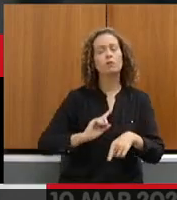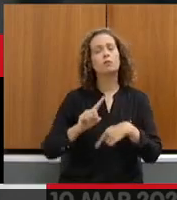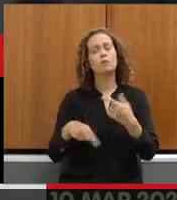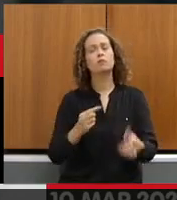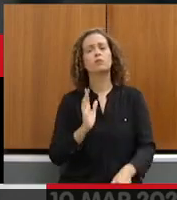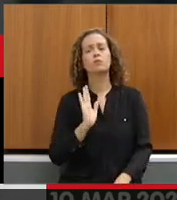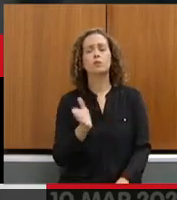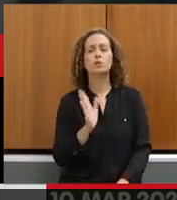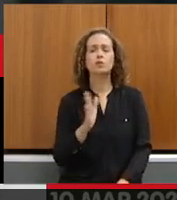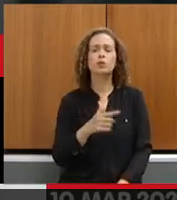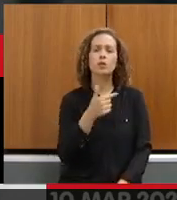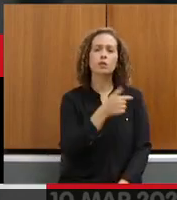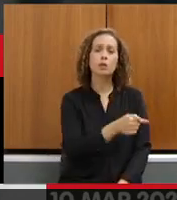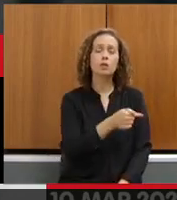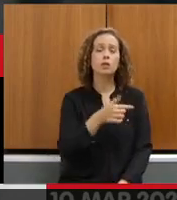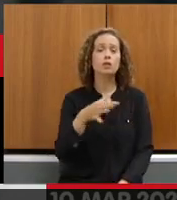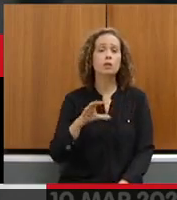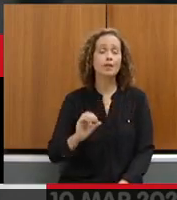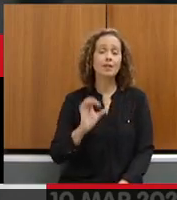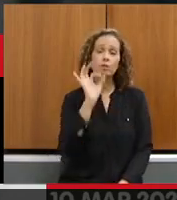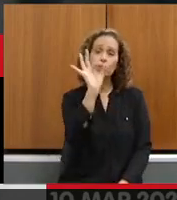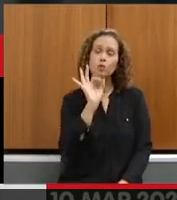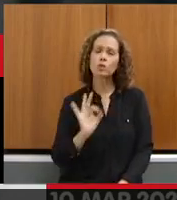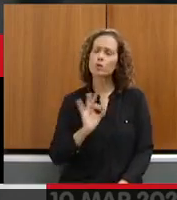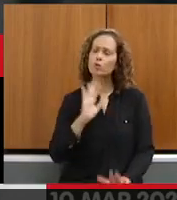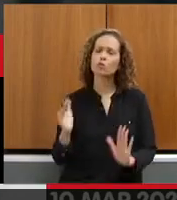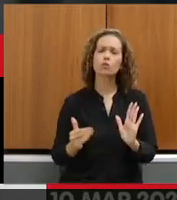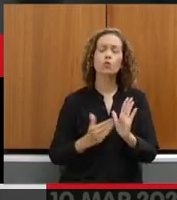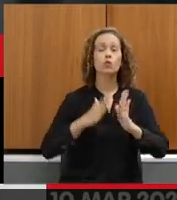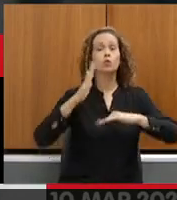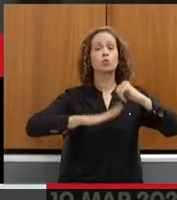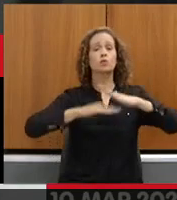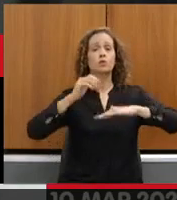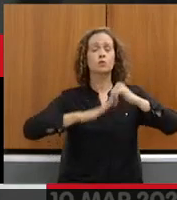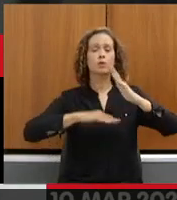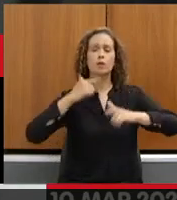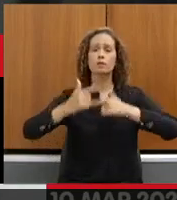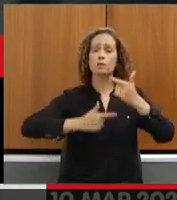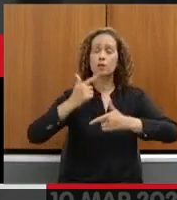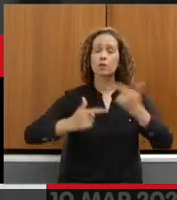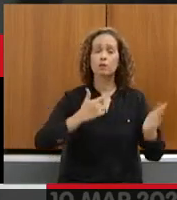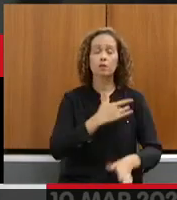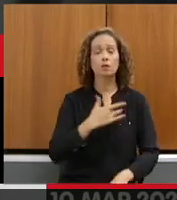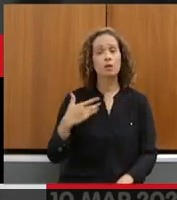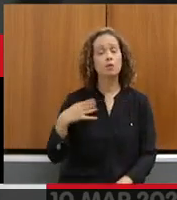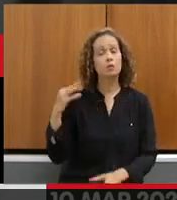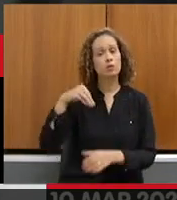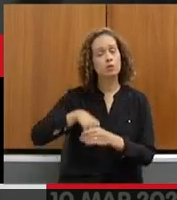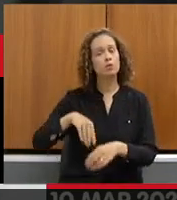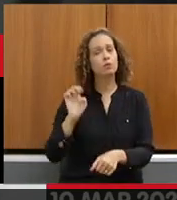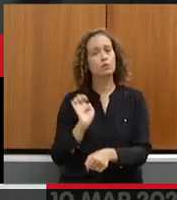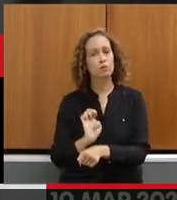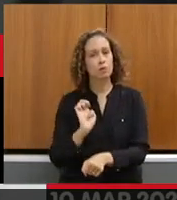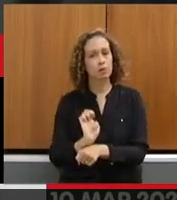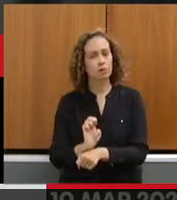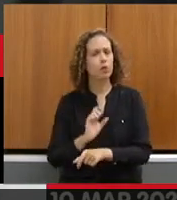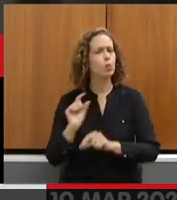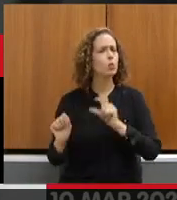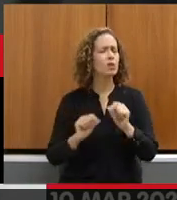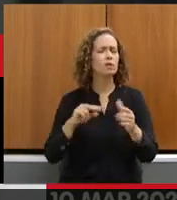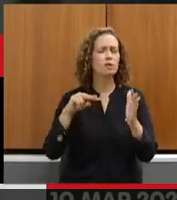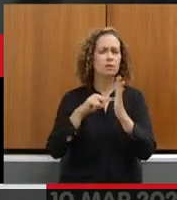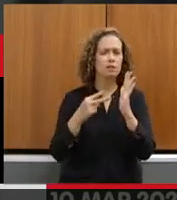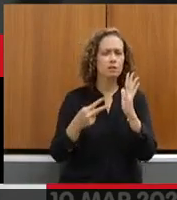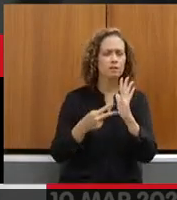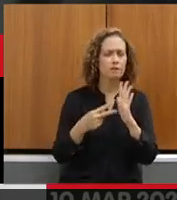tínhamos ultrapassado setenta por cento do todos os profissionais e trabalhadores da saúde no estado o quê que isso quer